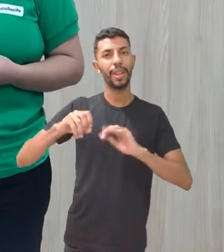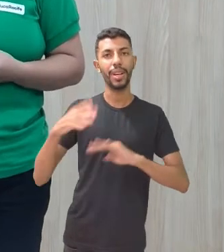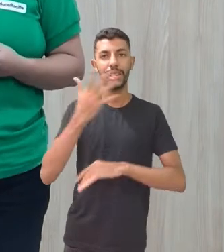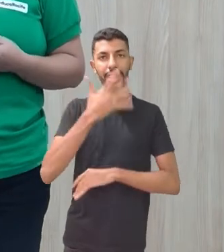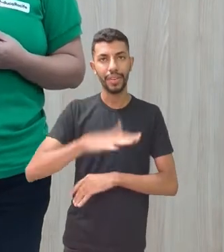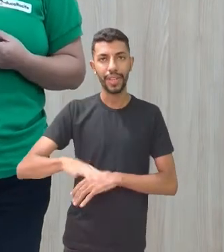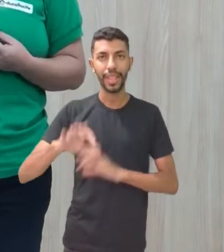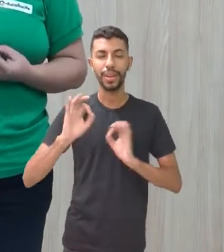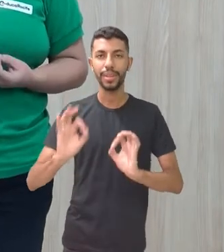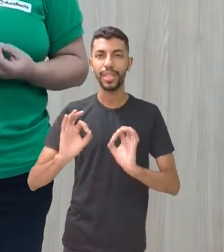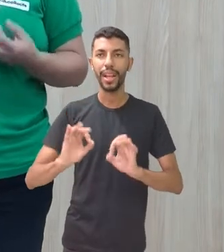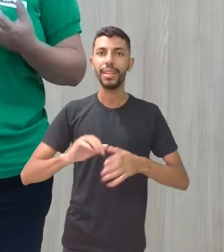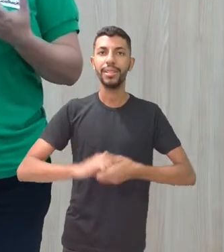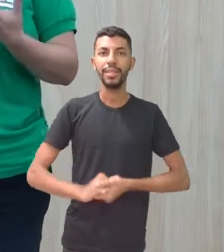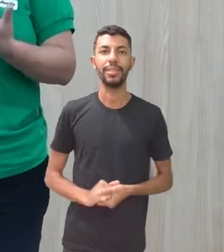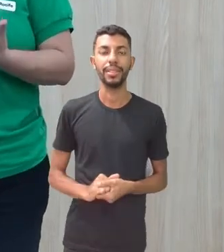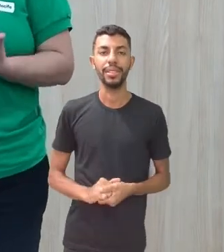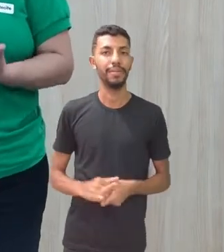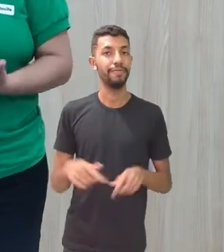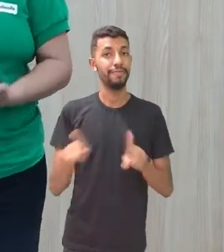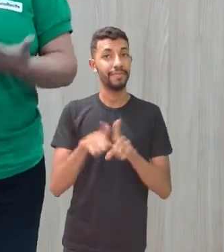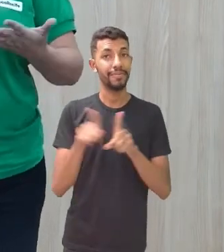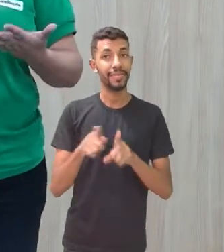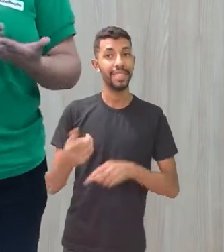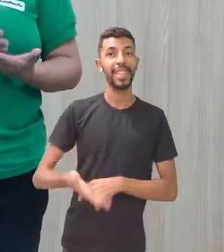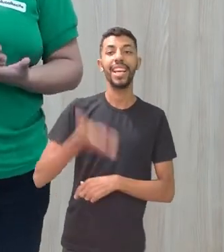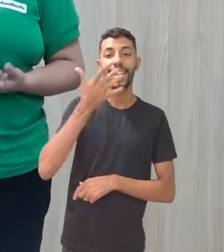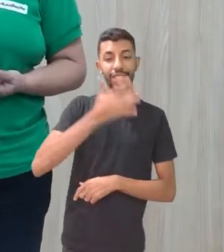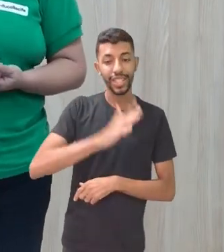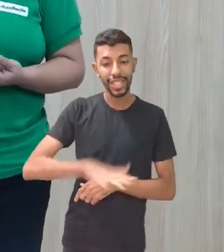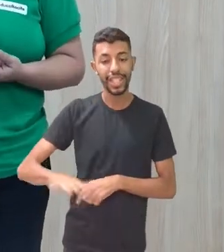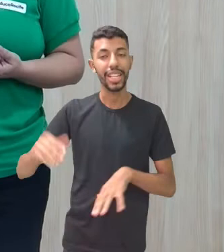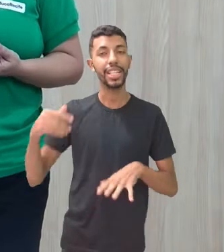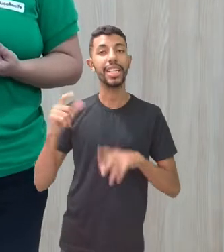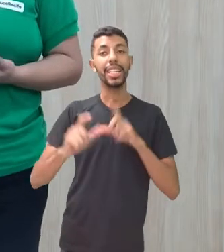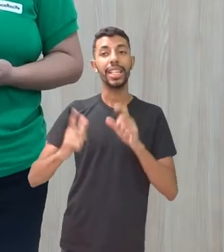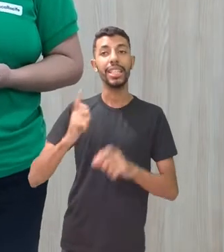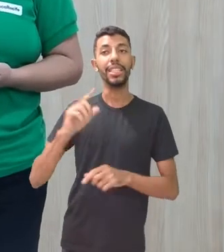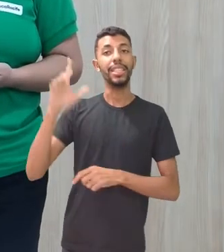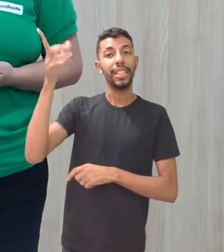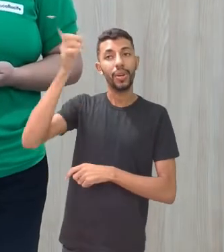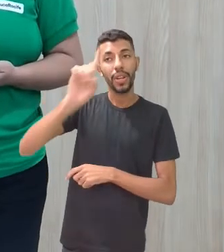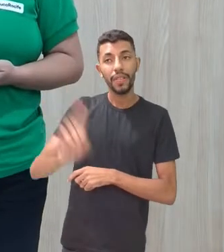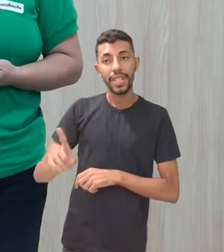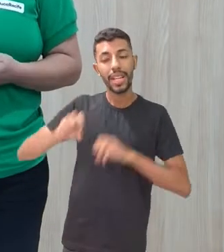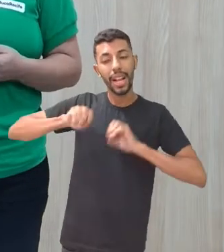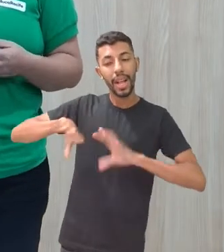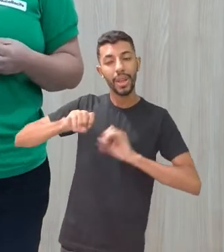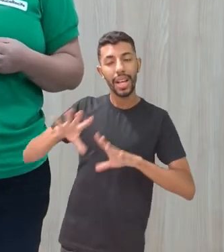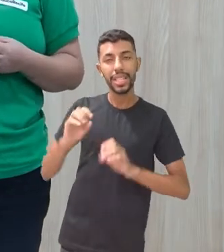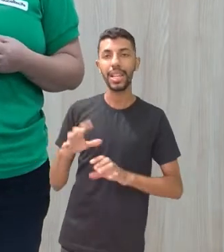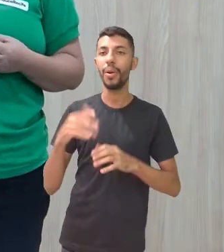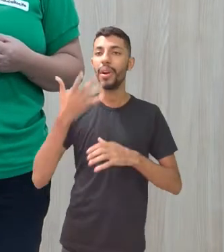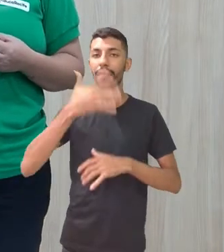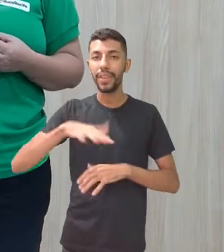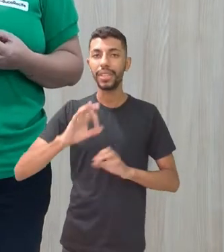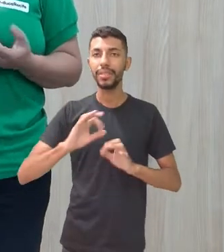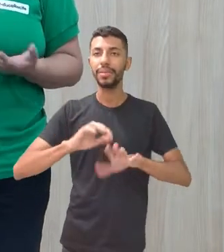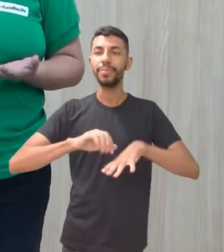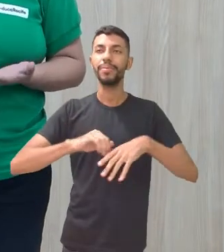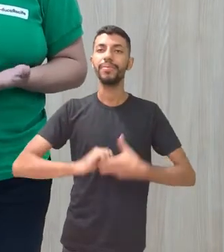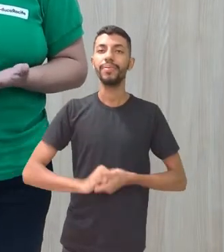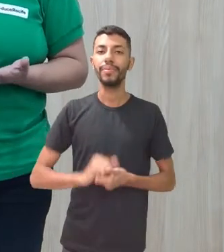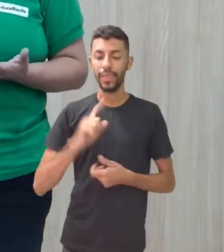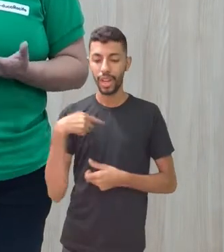infantil e essas crianças com deficiência da educação infantil. Não é? Nós vimos os direitos